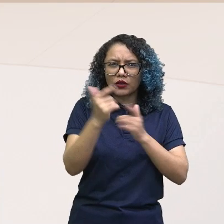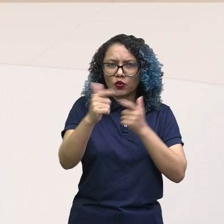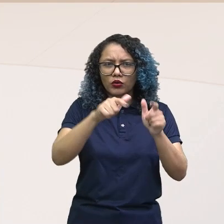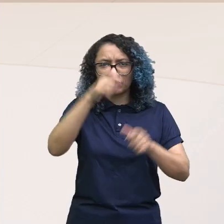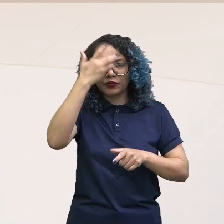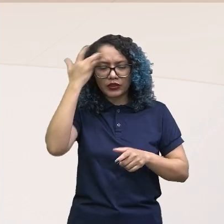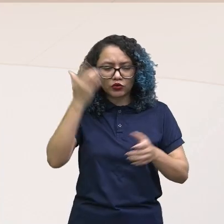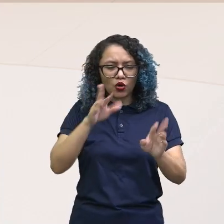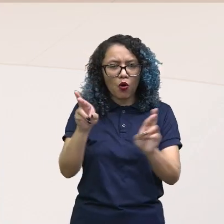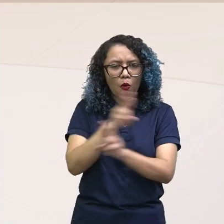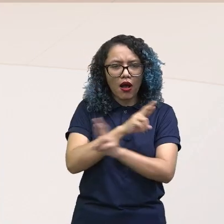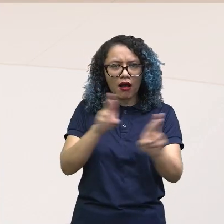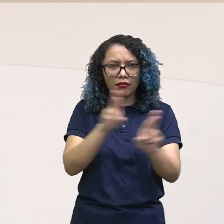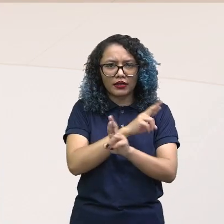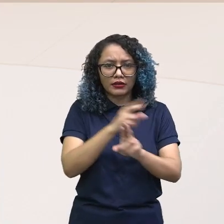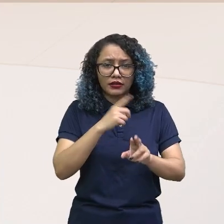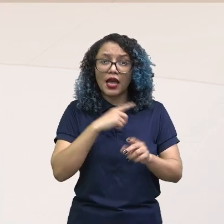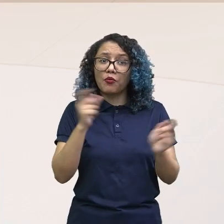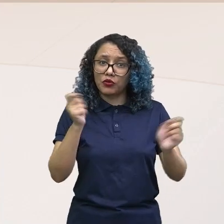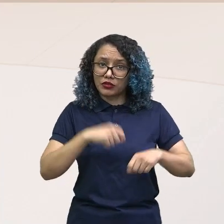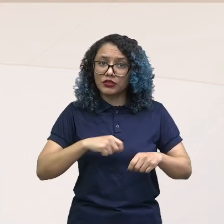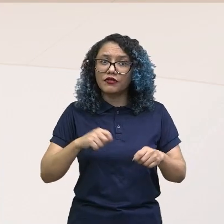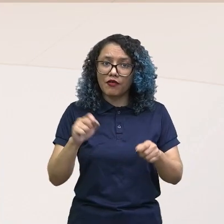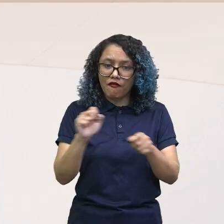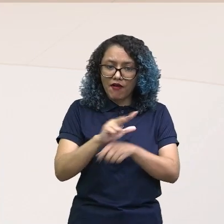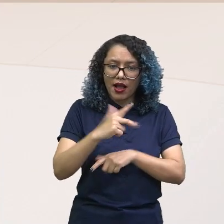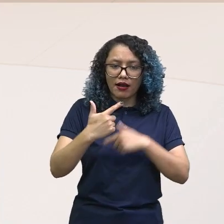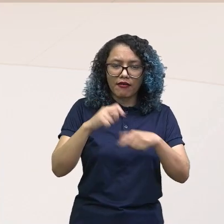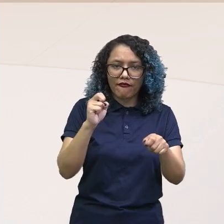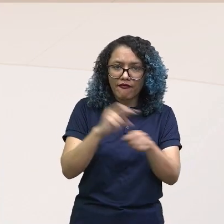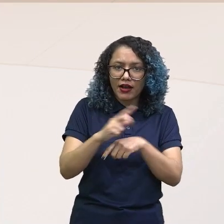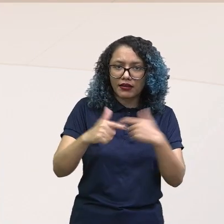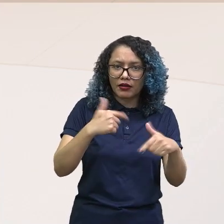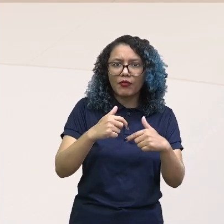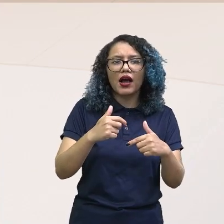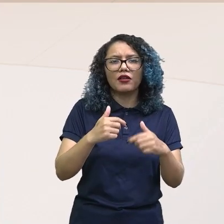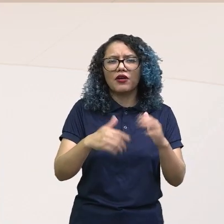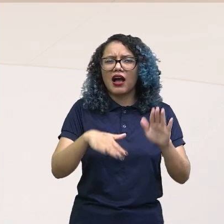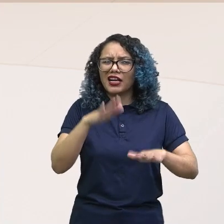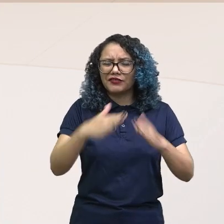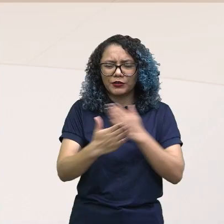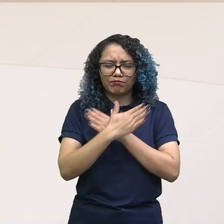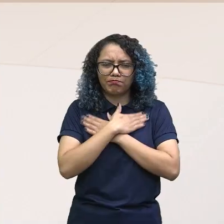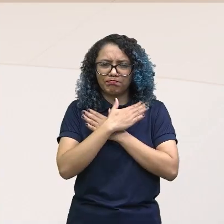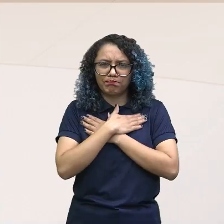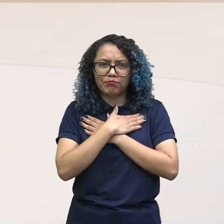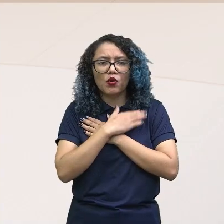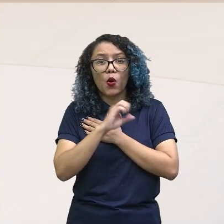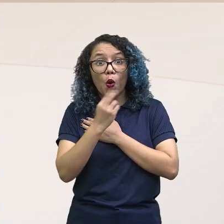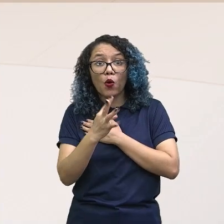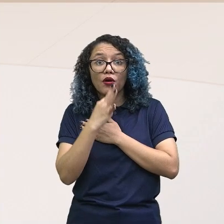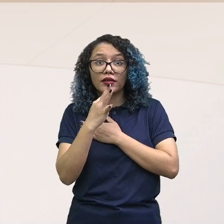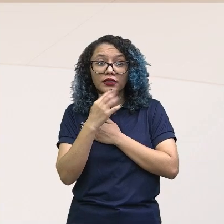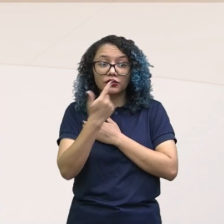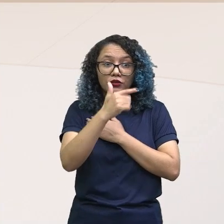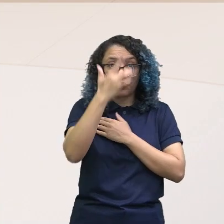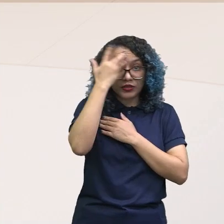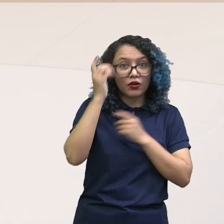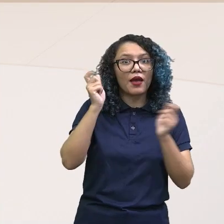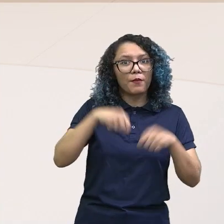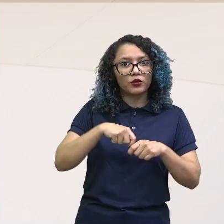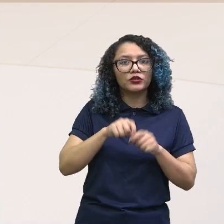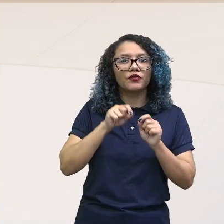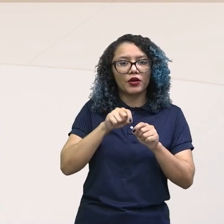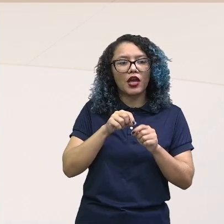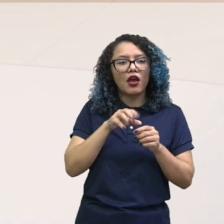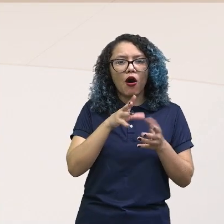você consegue, por exemplo, um emprego, né? Às vezes você está desempregado ali, você tem pessoas que você conhece que vão te indicar e